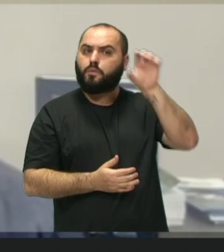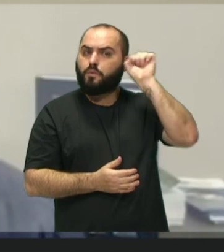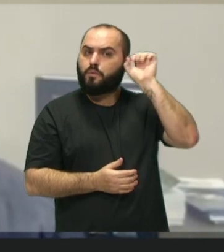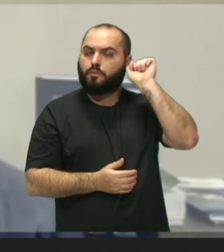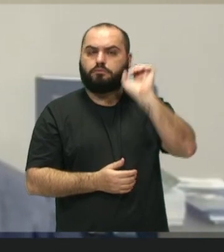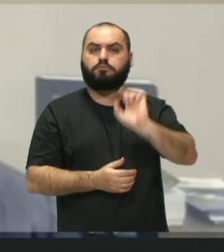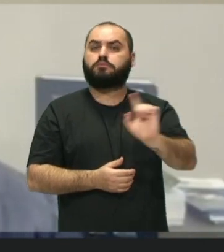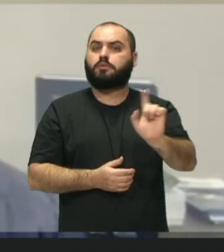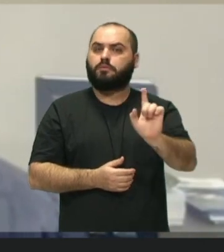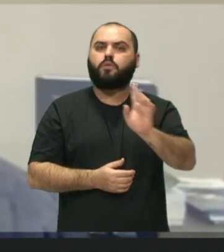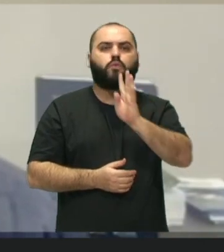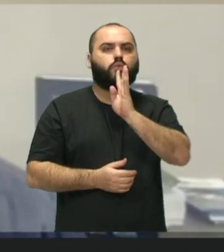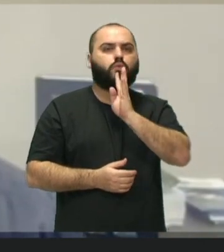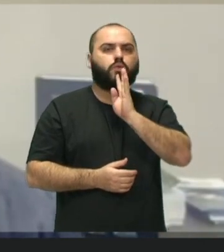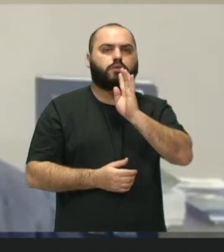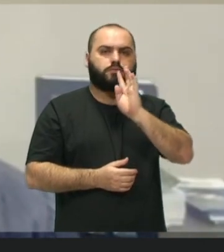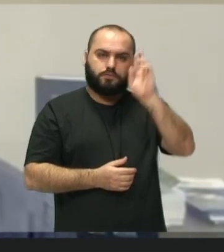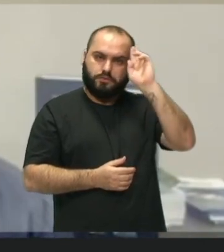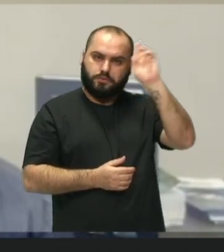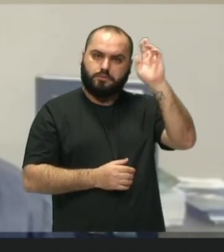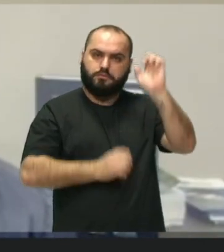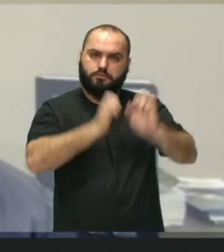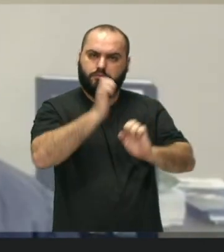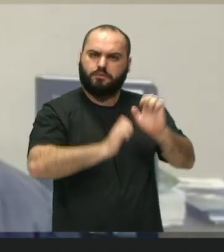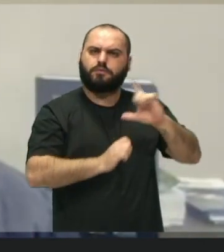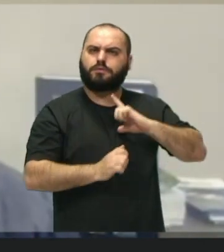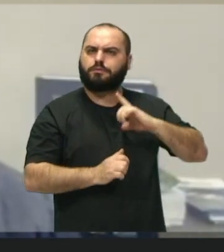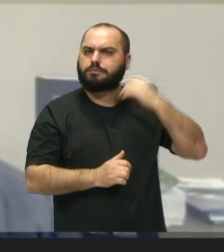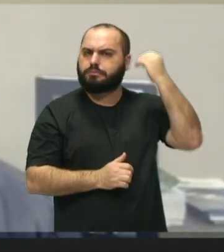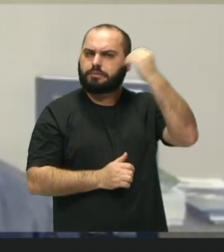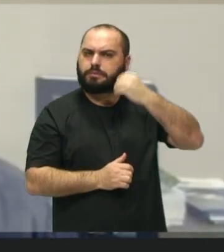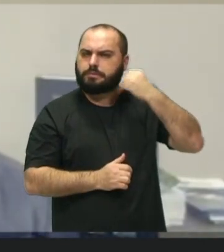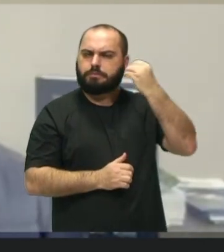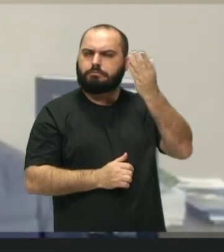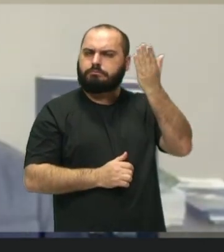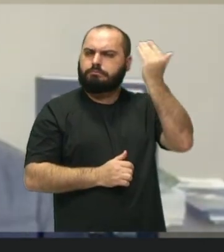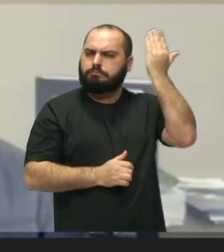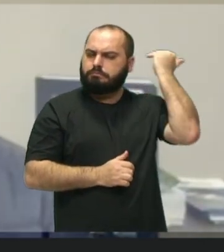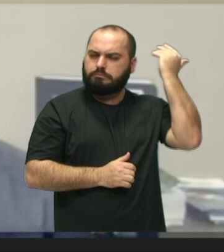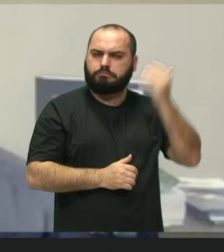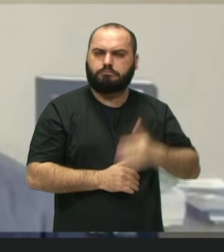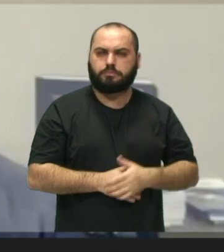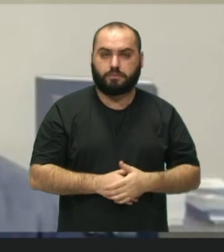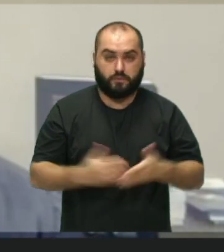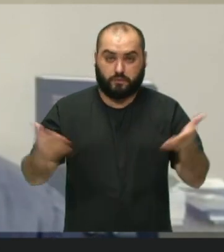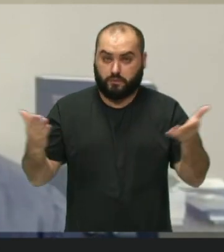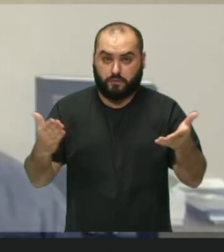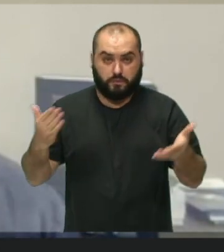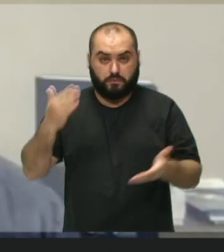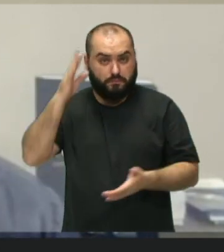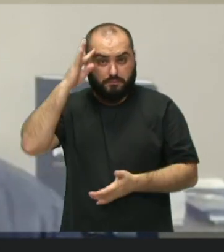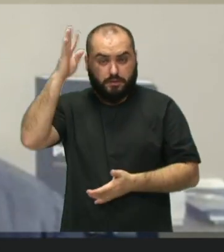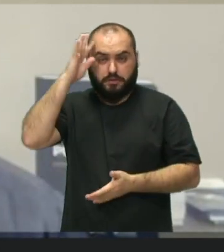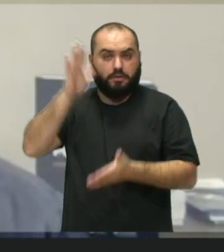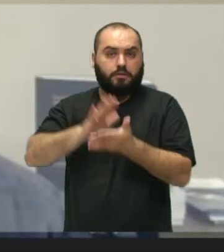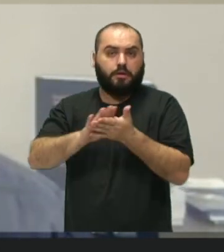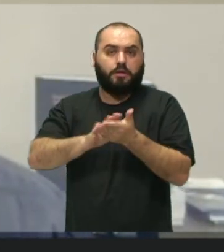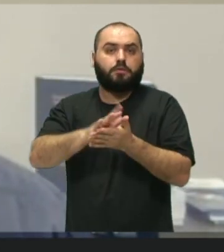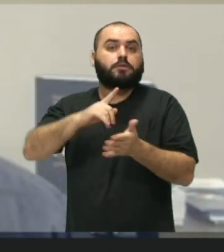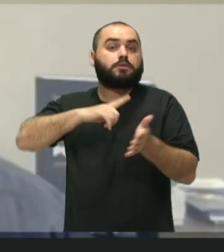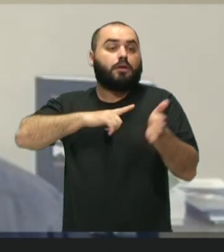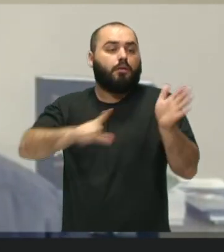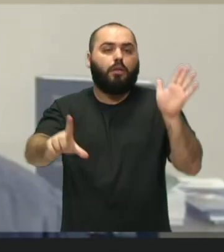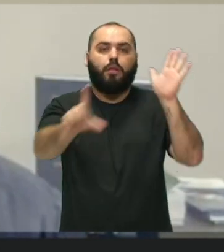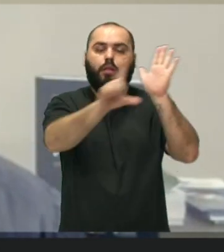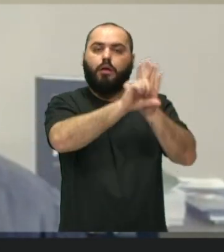alguns empresários que tiveram uma péssima experiência muitos anos atrás. Eles nem imaginam que existe hoje, por exemplo, uma lei de responsabilidade